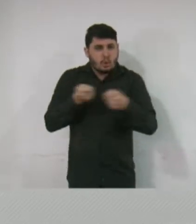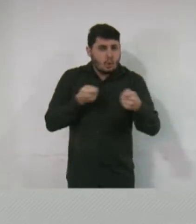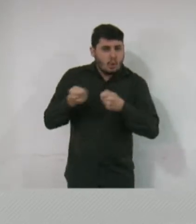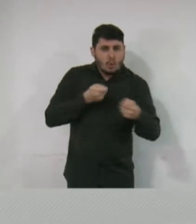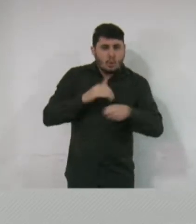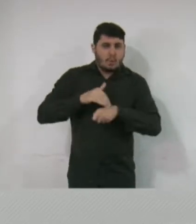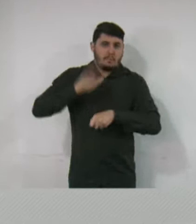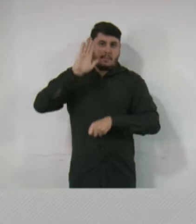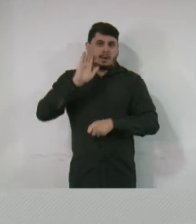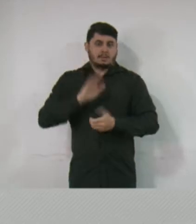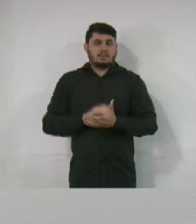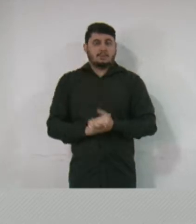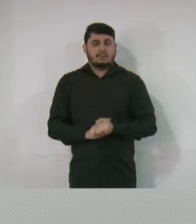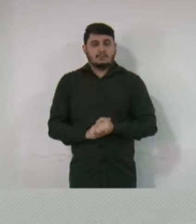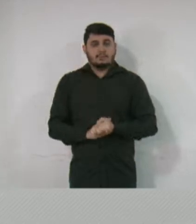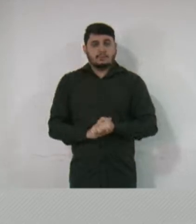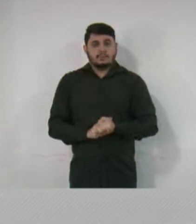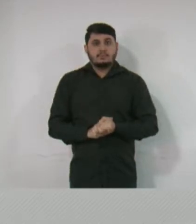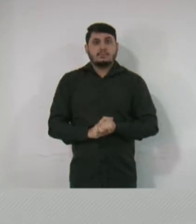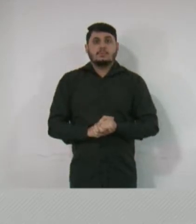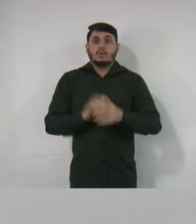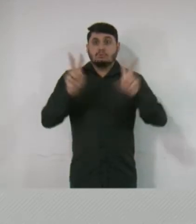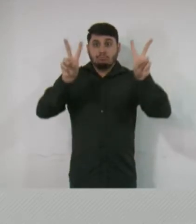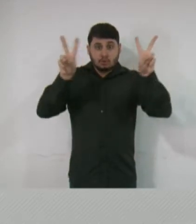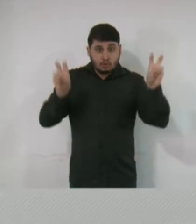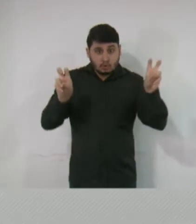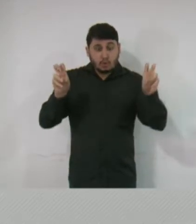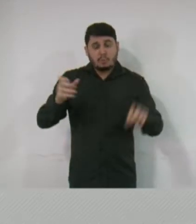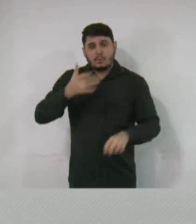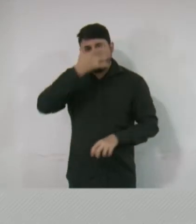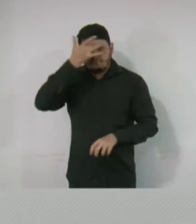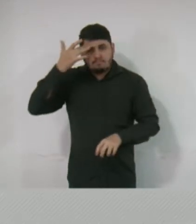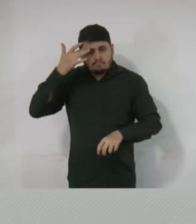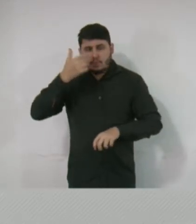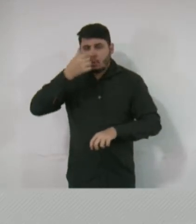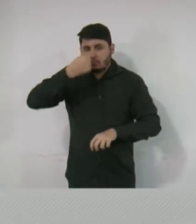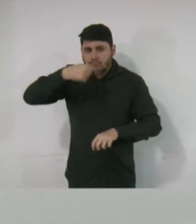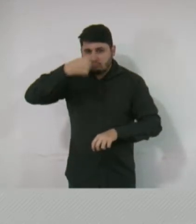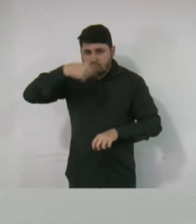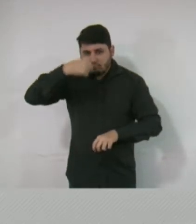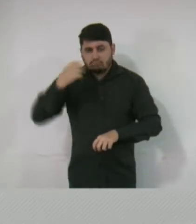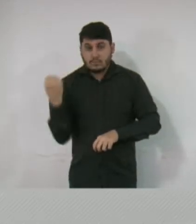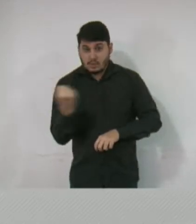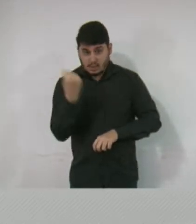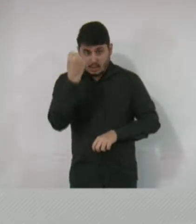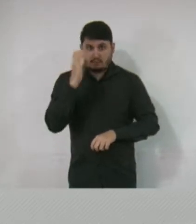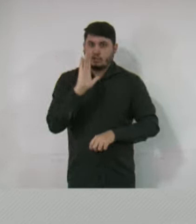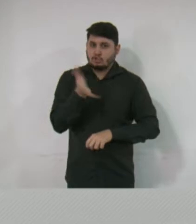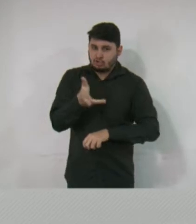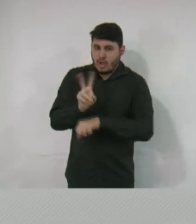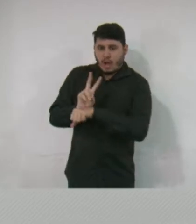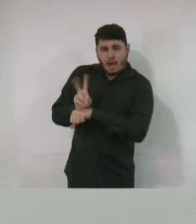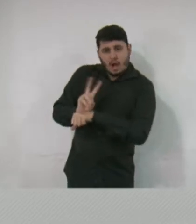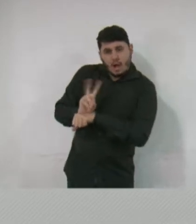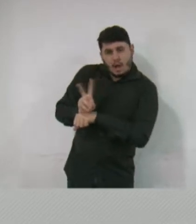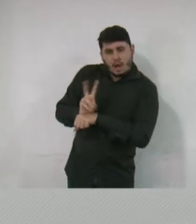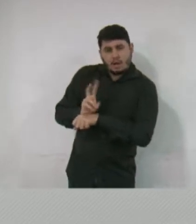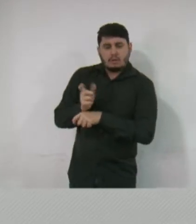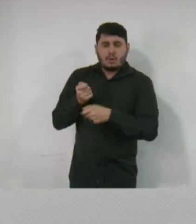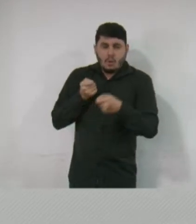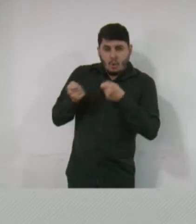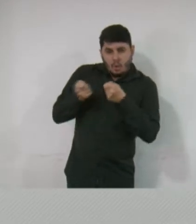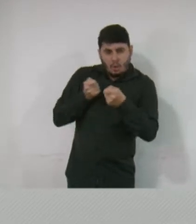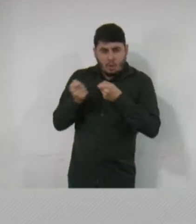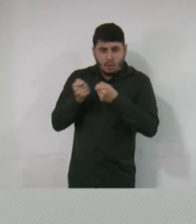As síndromes respiratórias agudas graves, a gente também vem acompanhando um decréscimo nos registros há 4 semanas, como a gente